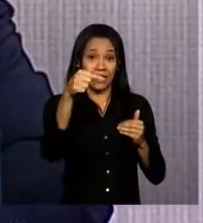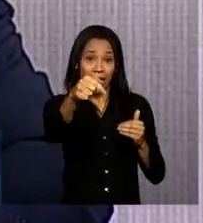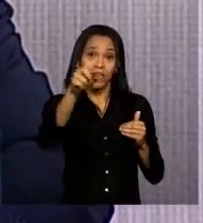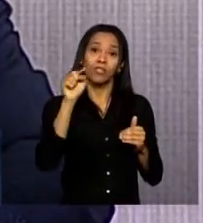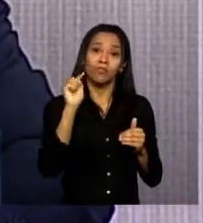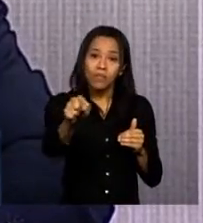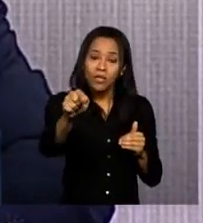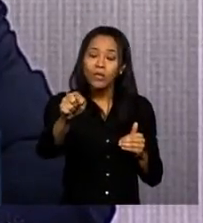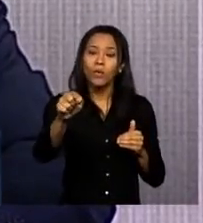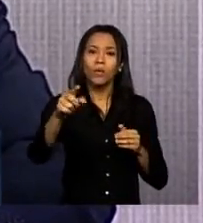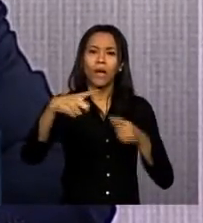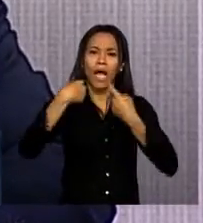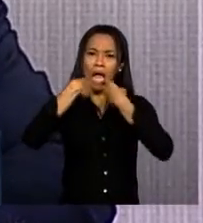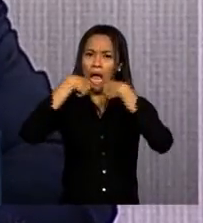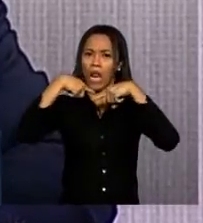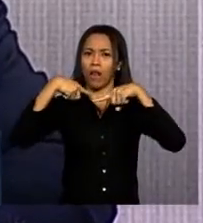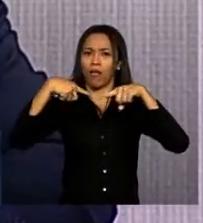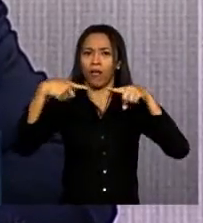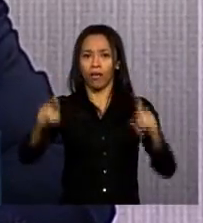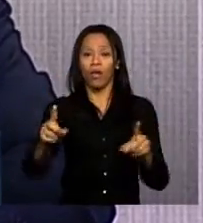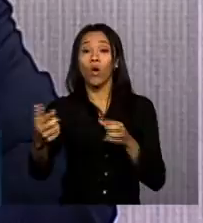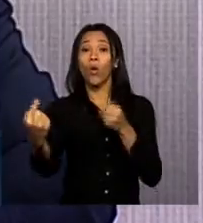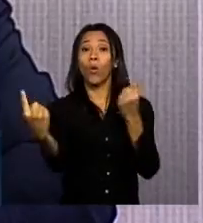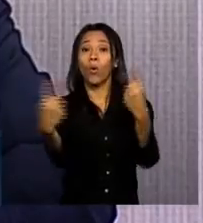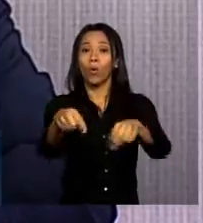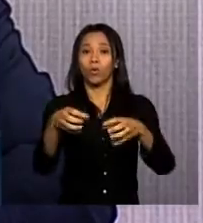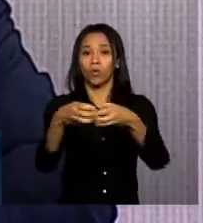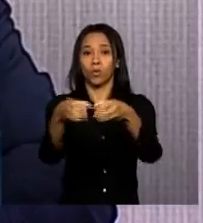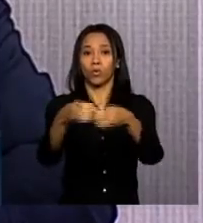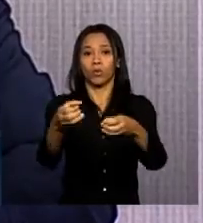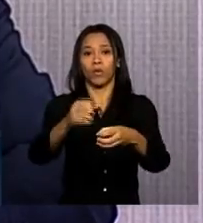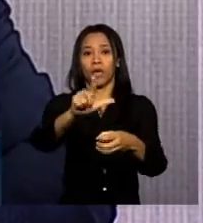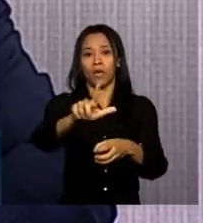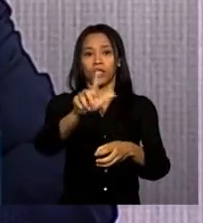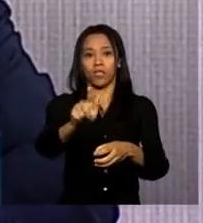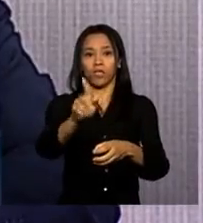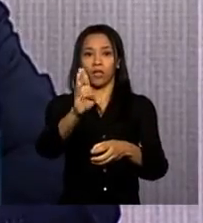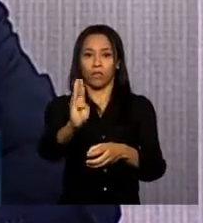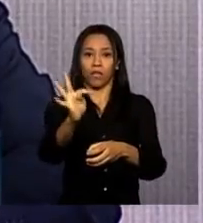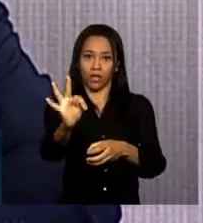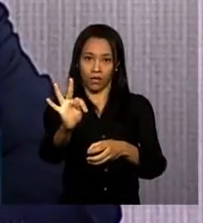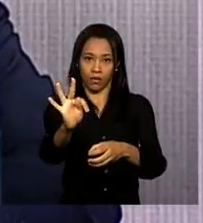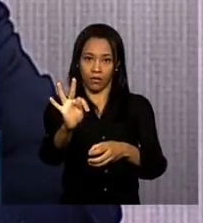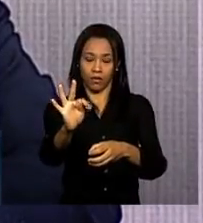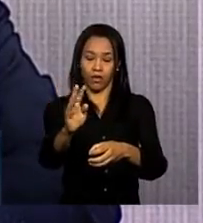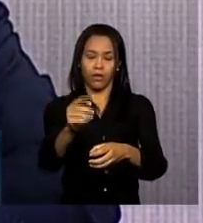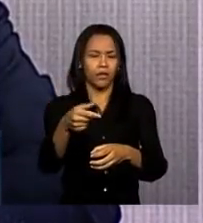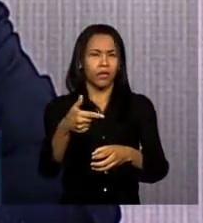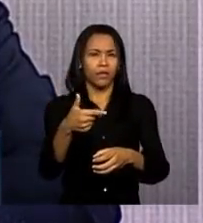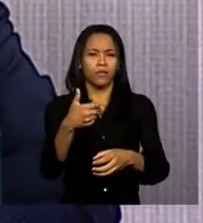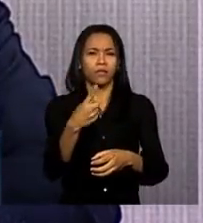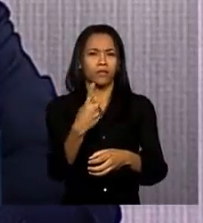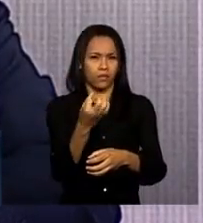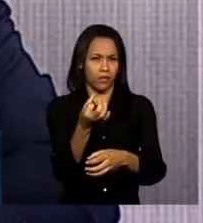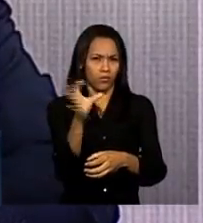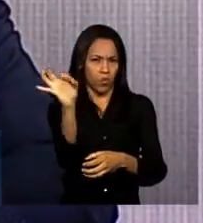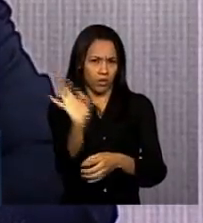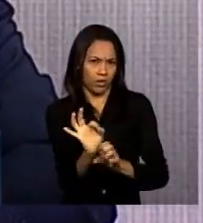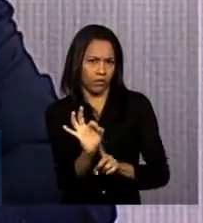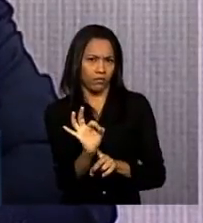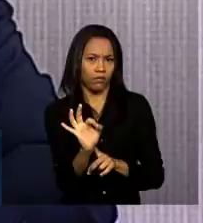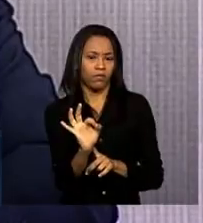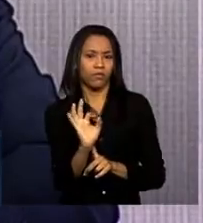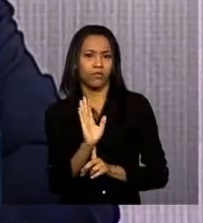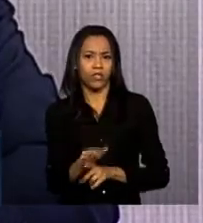de violação contra LGBTs, sendo 16%, mais de 1.200,